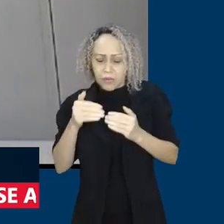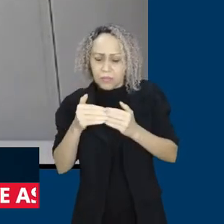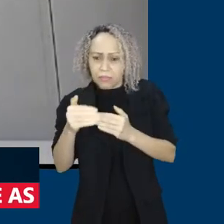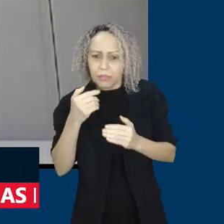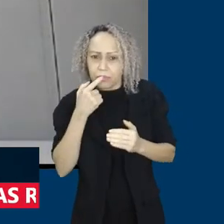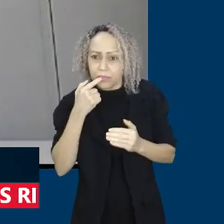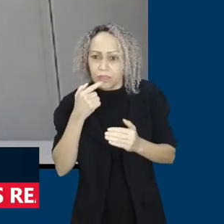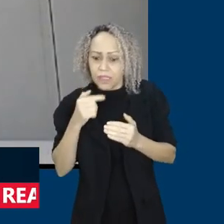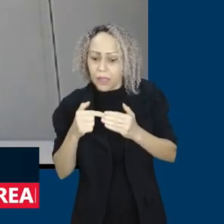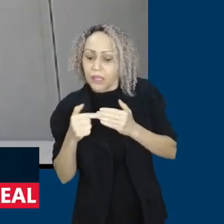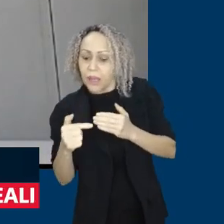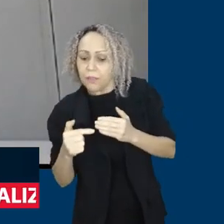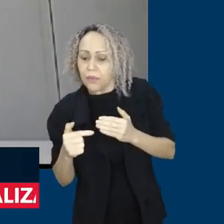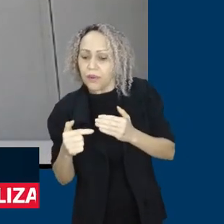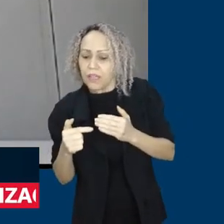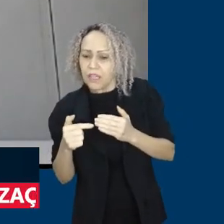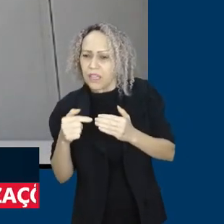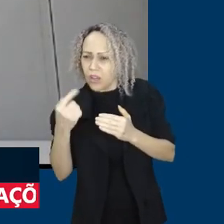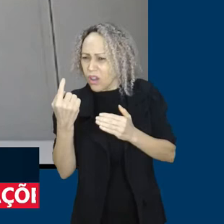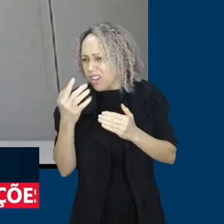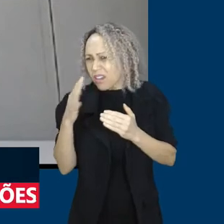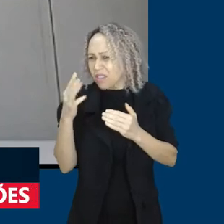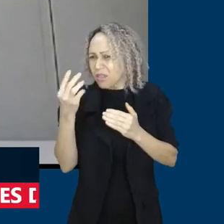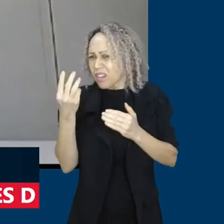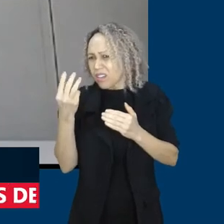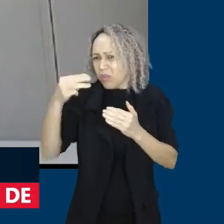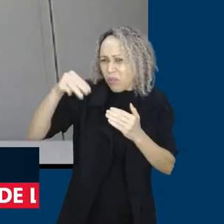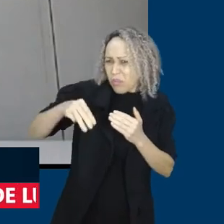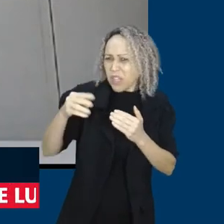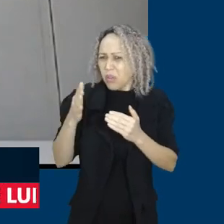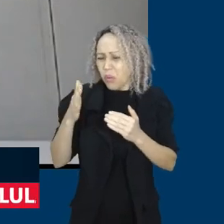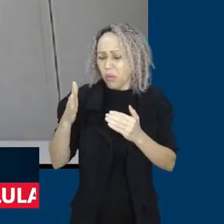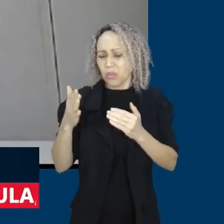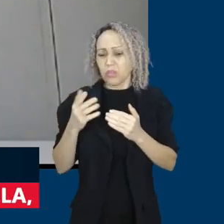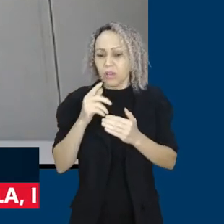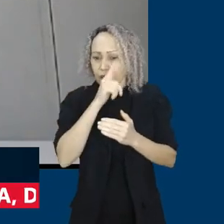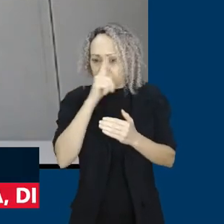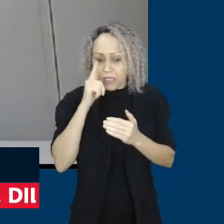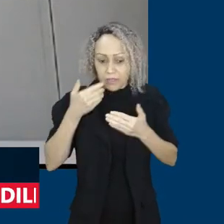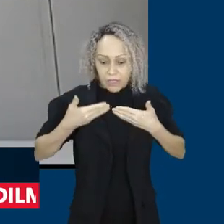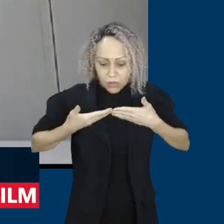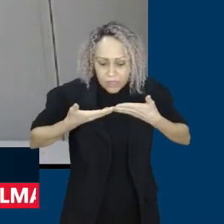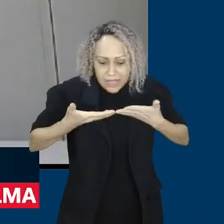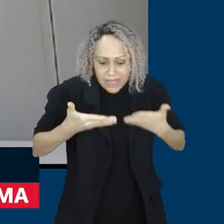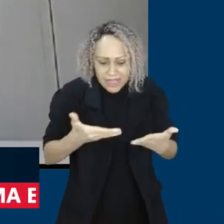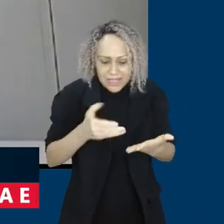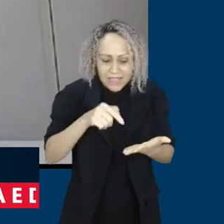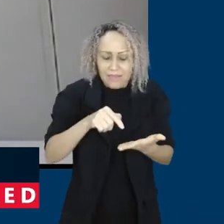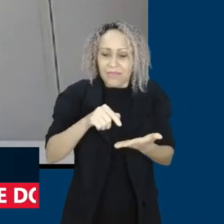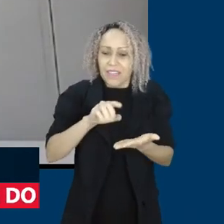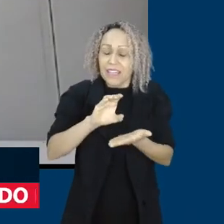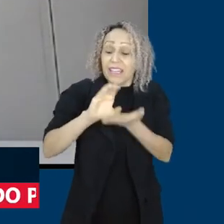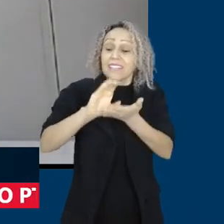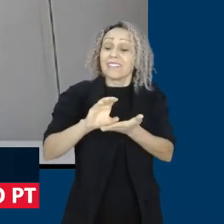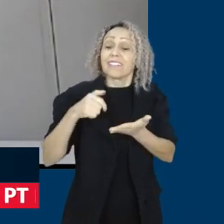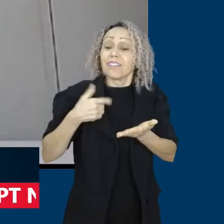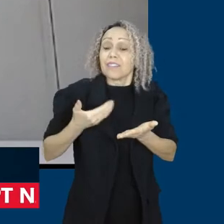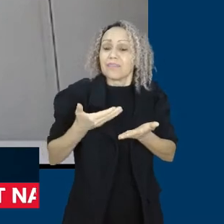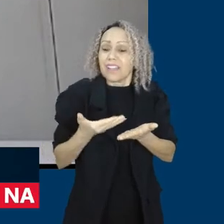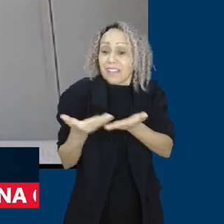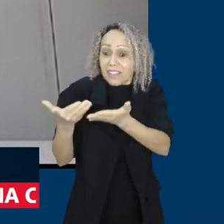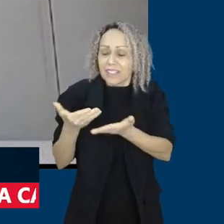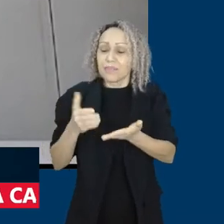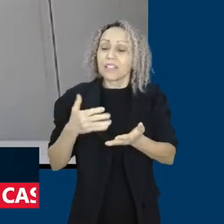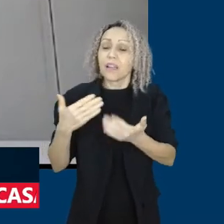exatamente para a gente debater com ela os primeiros as primeiras diretrizes que nós apontamos no relatório no dia 30 sobre